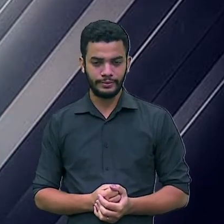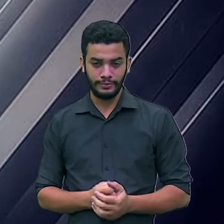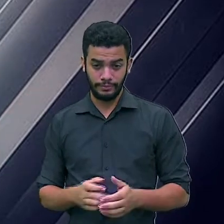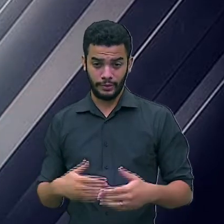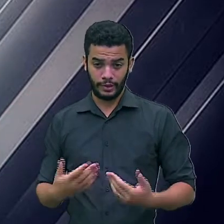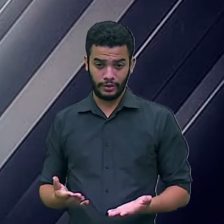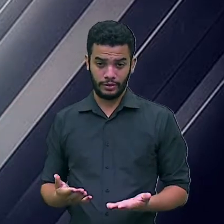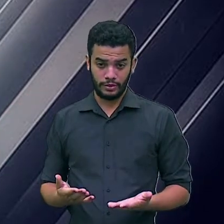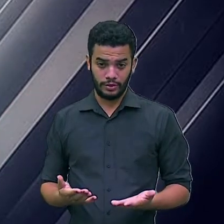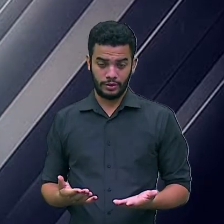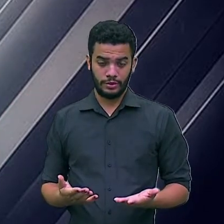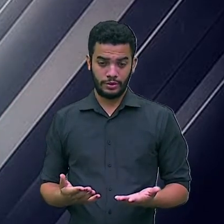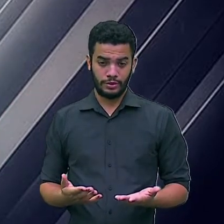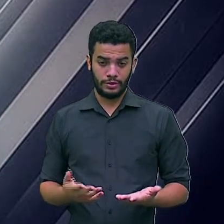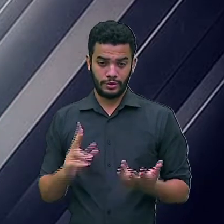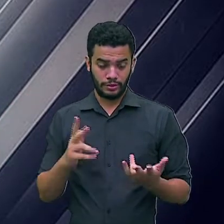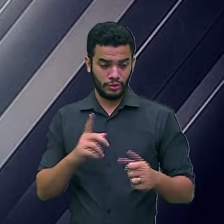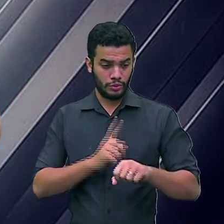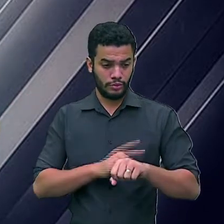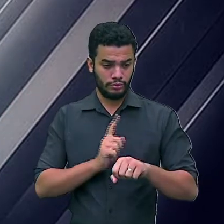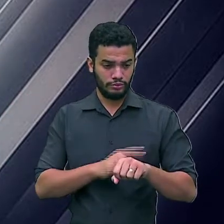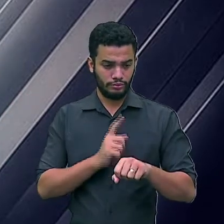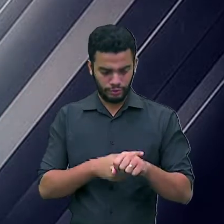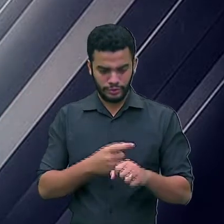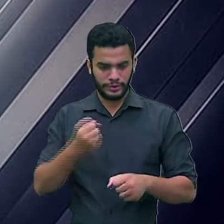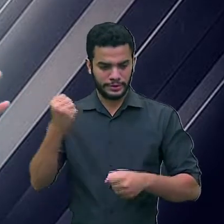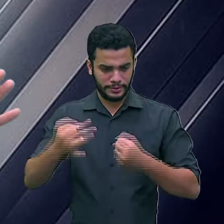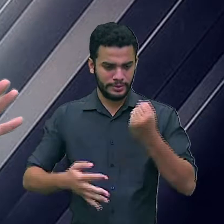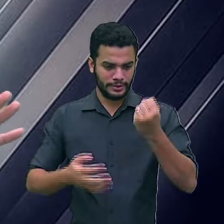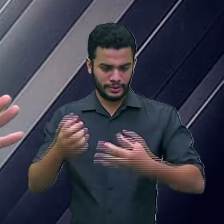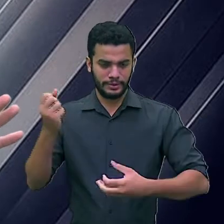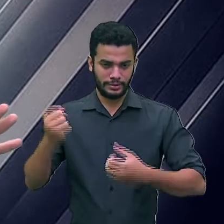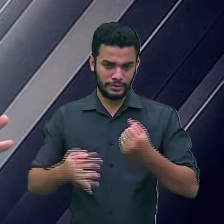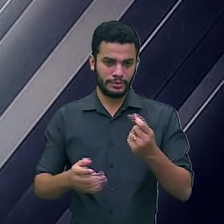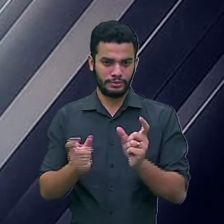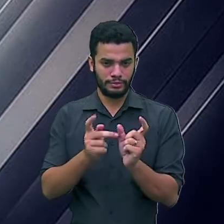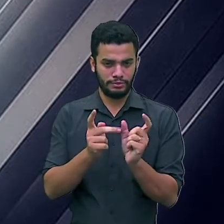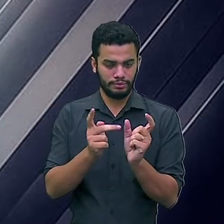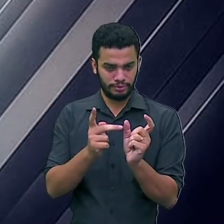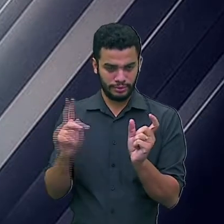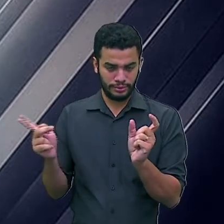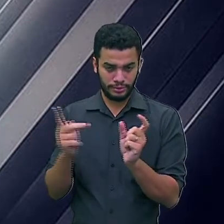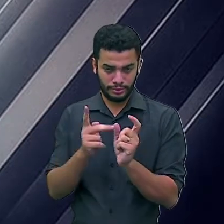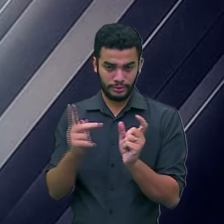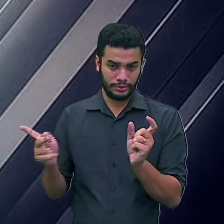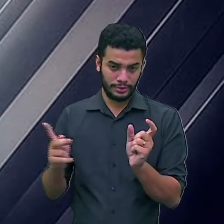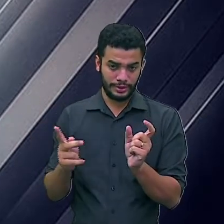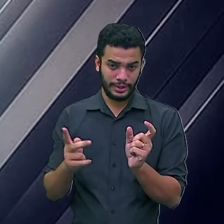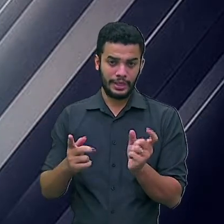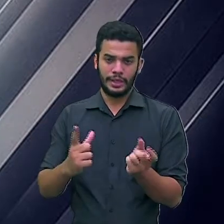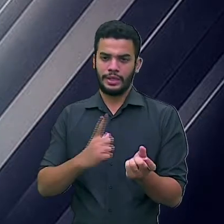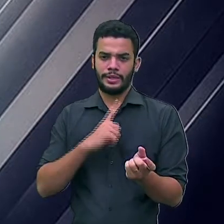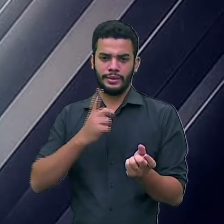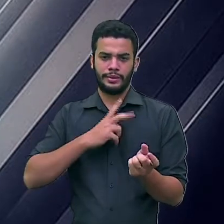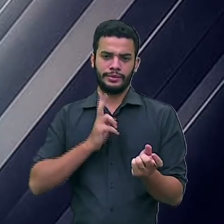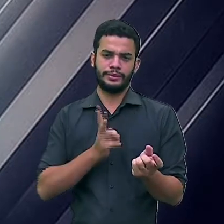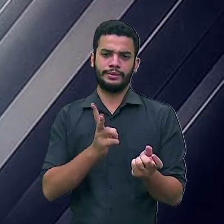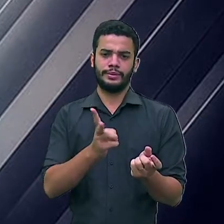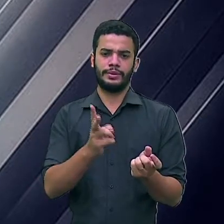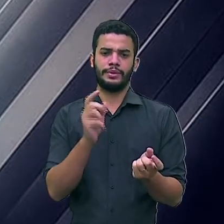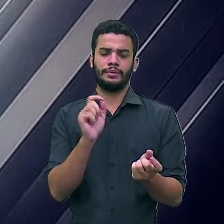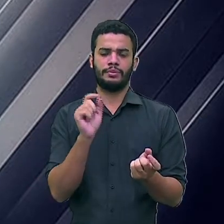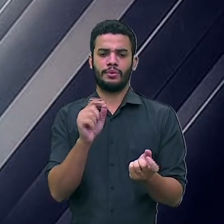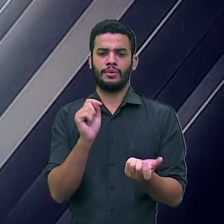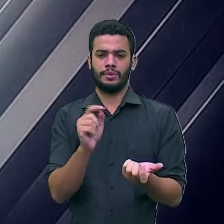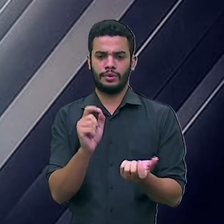quando a gente fala desse assunto, que diz respeito ao predicativo do sujeito, é que ele sempre vai ser representado por quê?